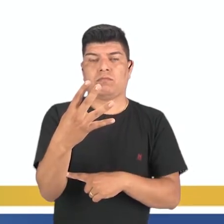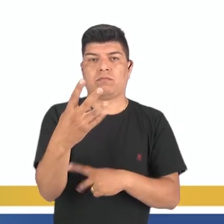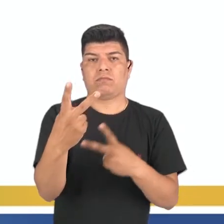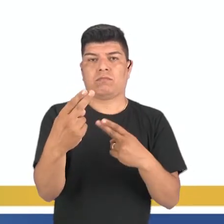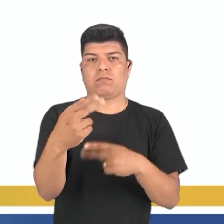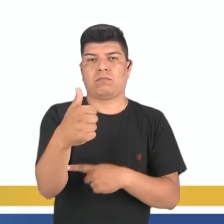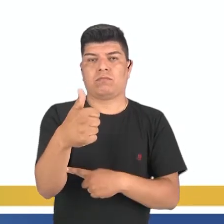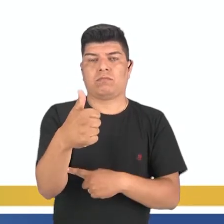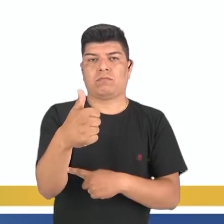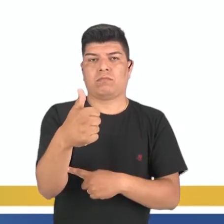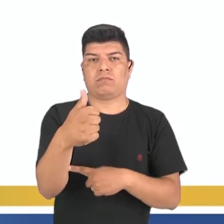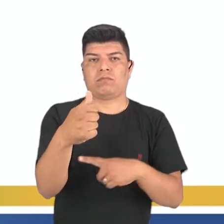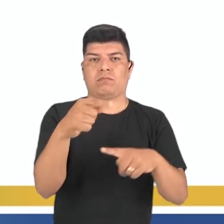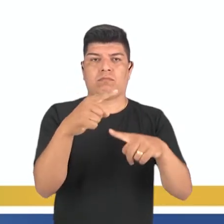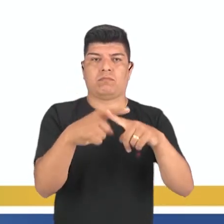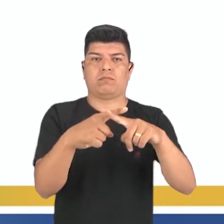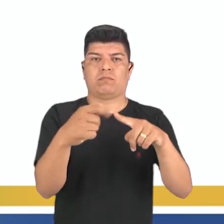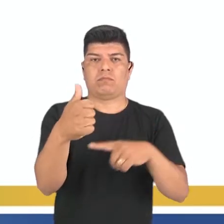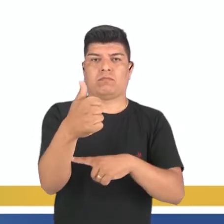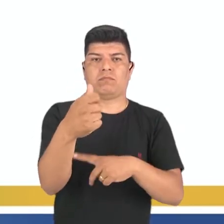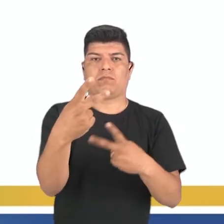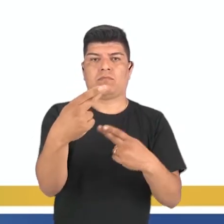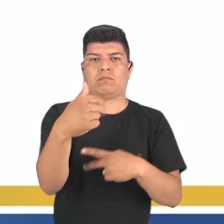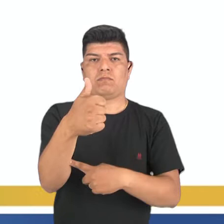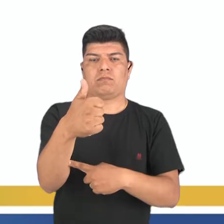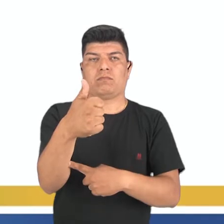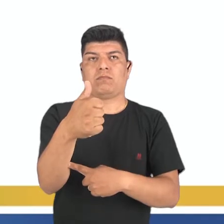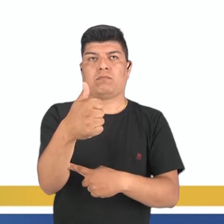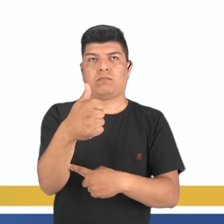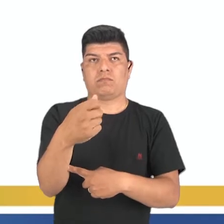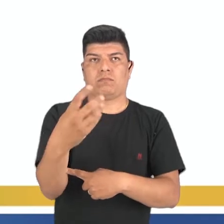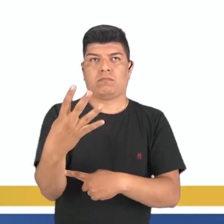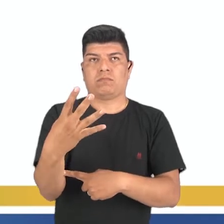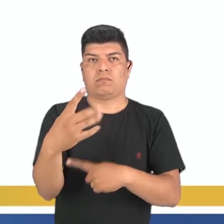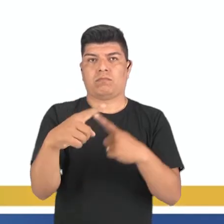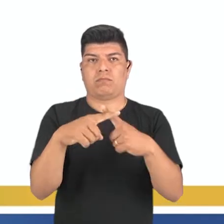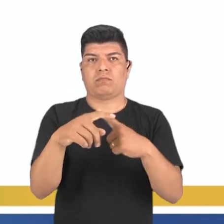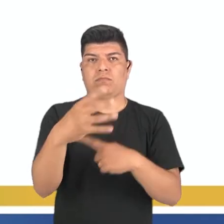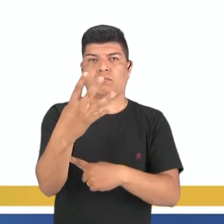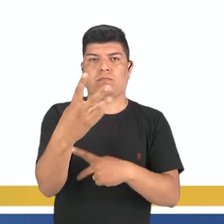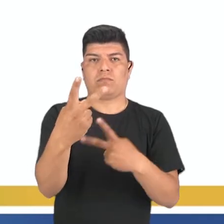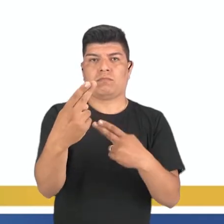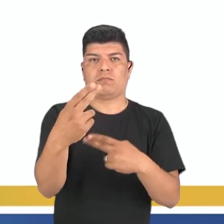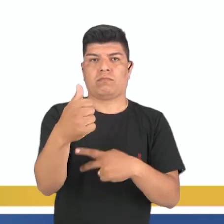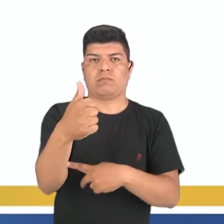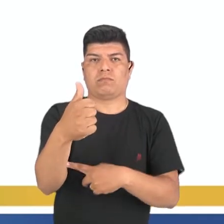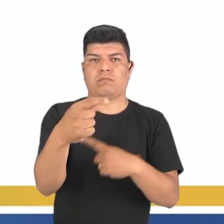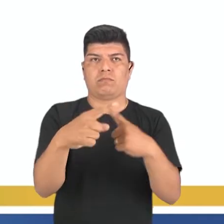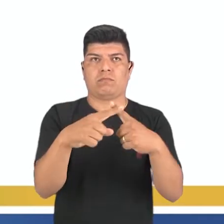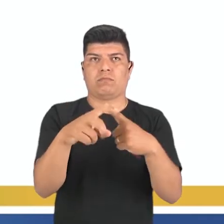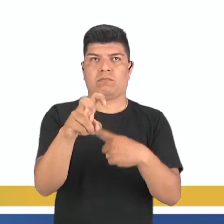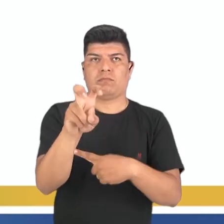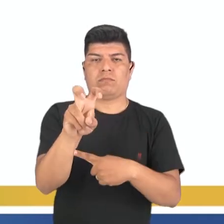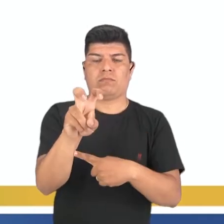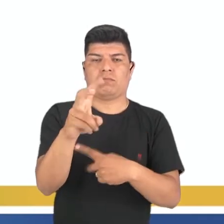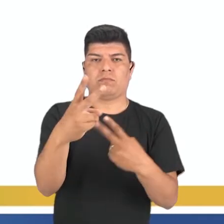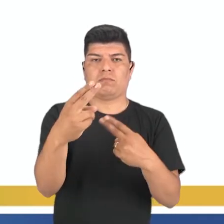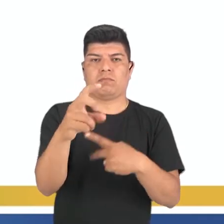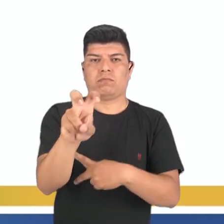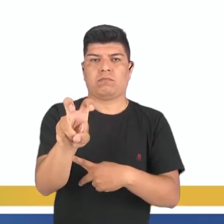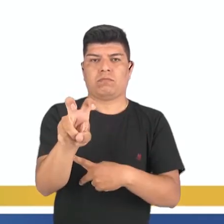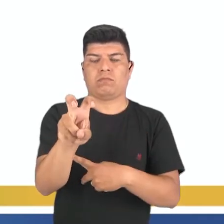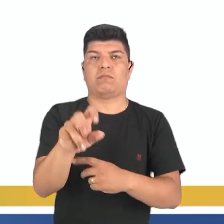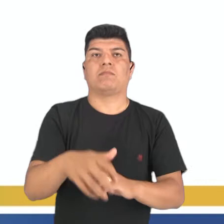para 4 dá 1. 1 vezes 1 dá 1. 4 dividido para 4 dá 1. 1 vezes